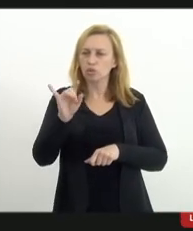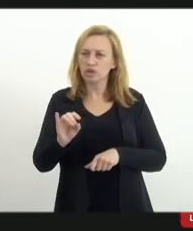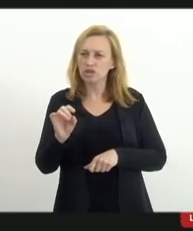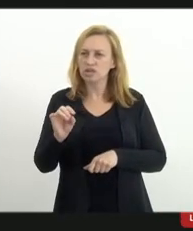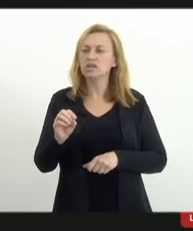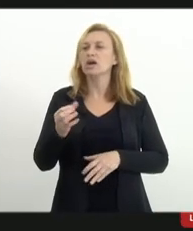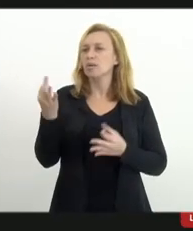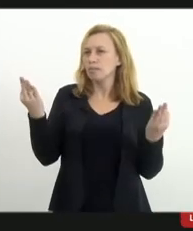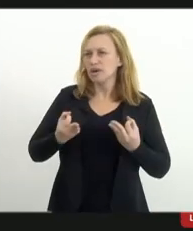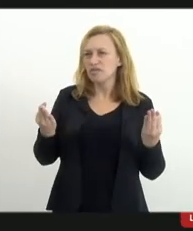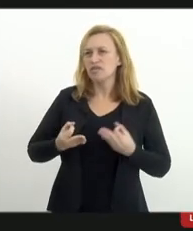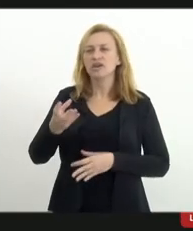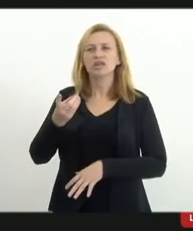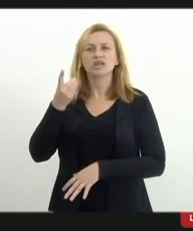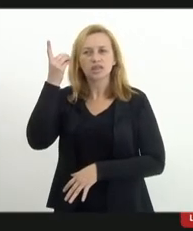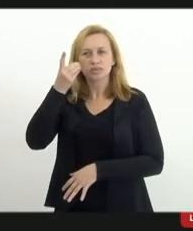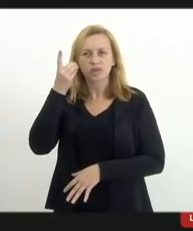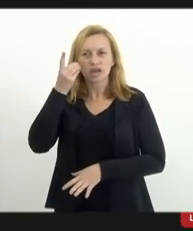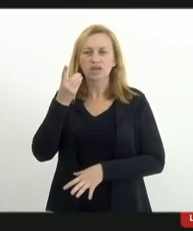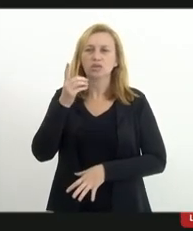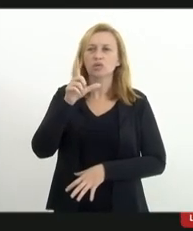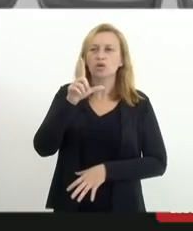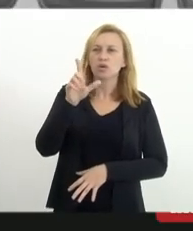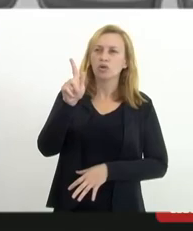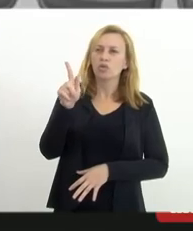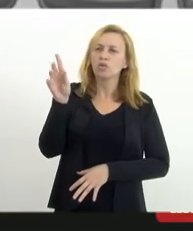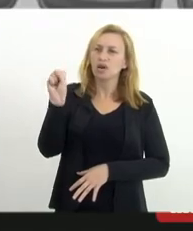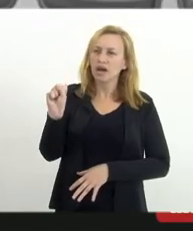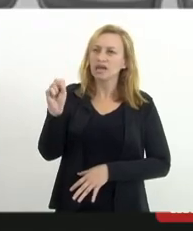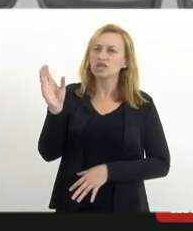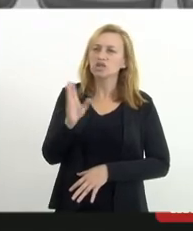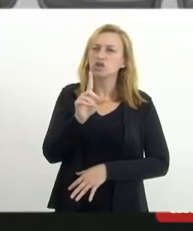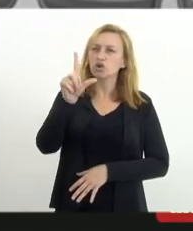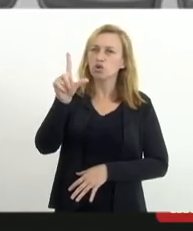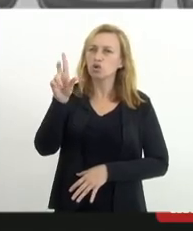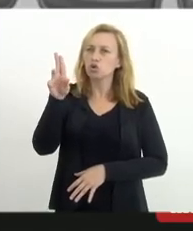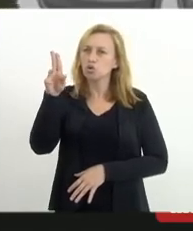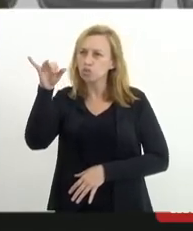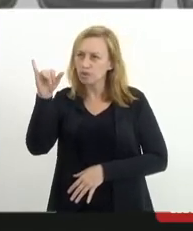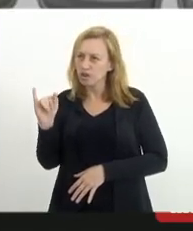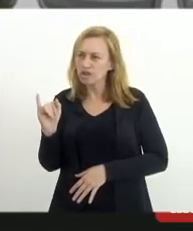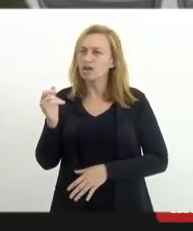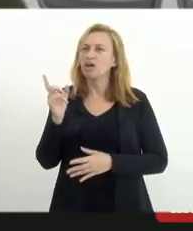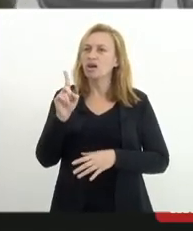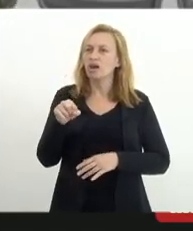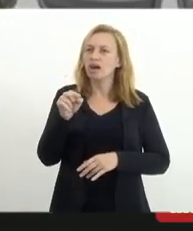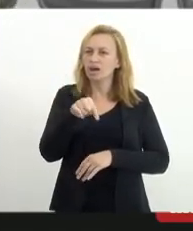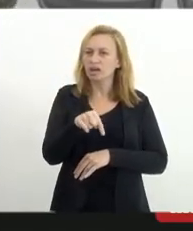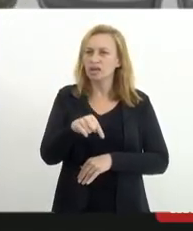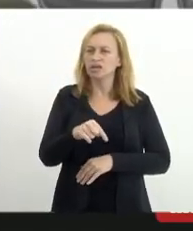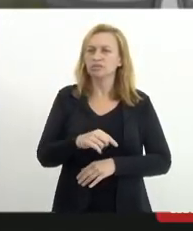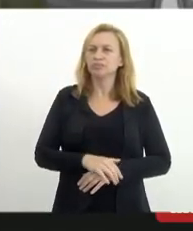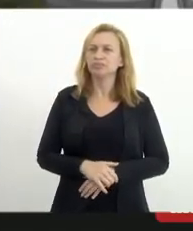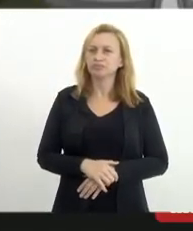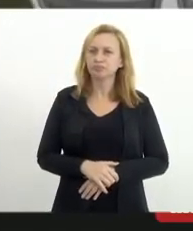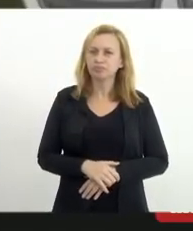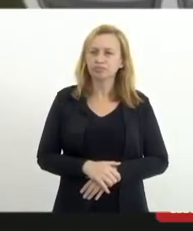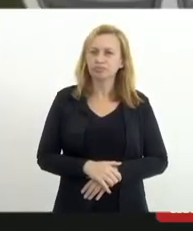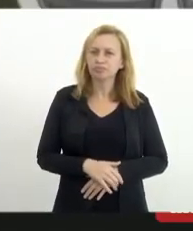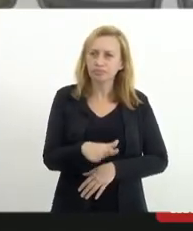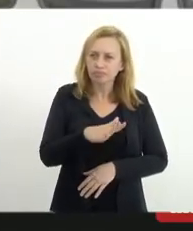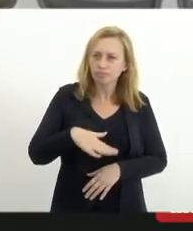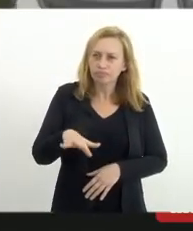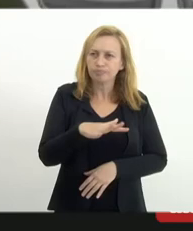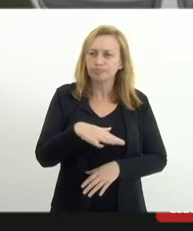Perfeito, deputado. O GasLub, ele será um complexo, não é, que se compõe pela unidade